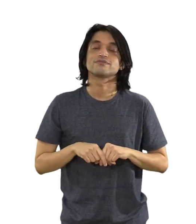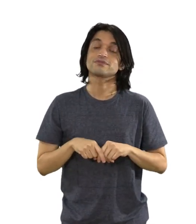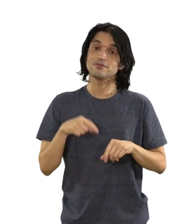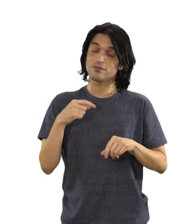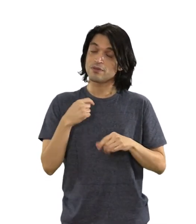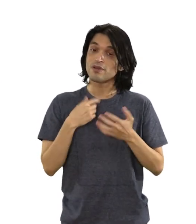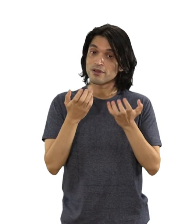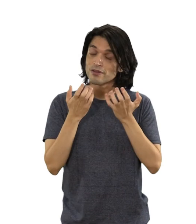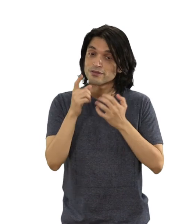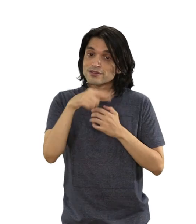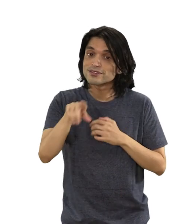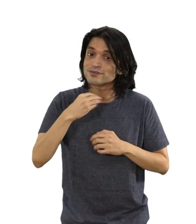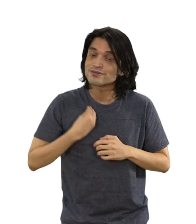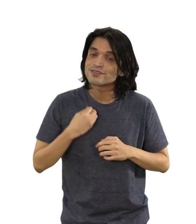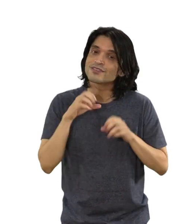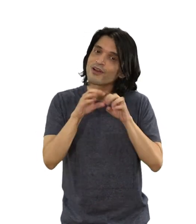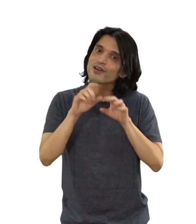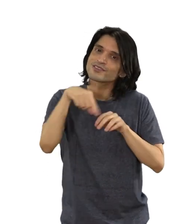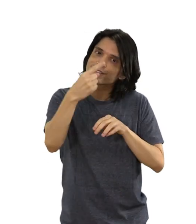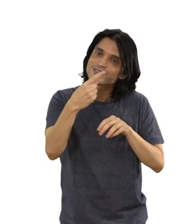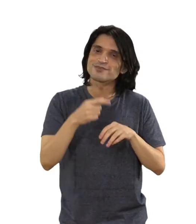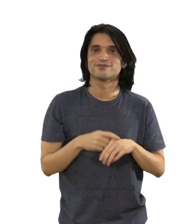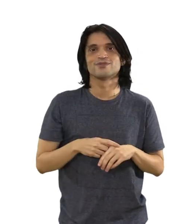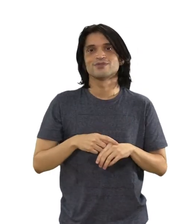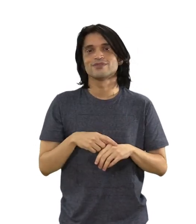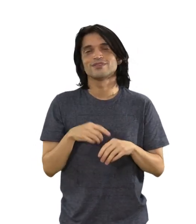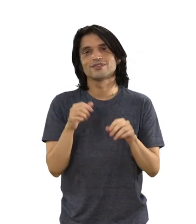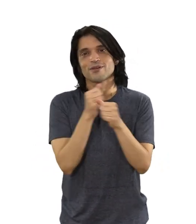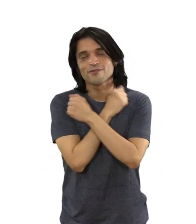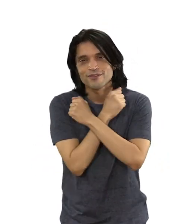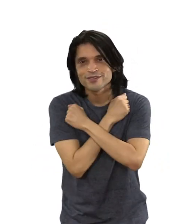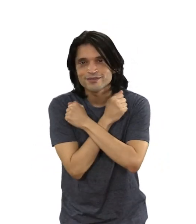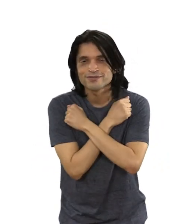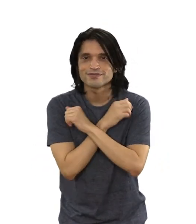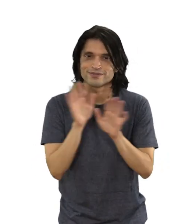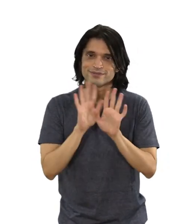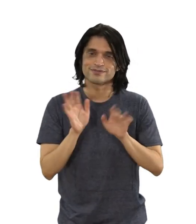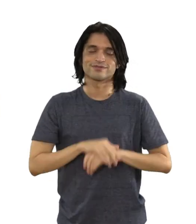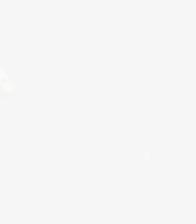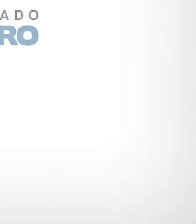vocês na próxima aula. Até breve, um forte abraço.